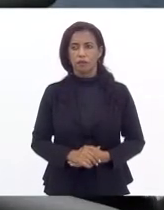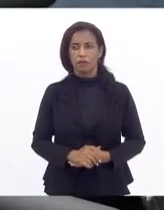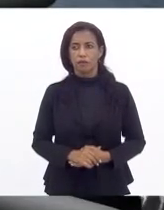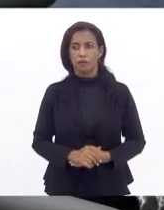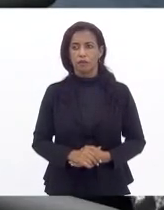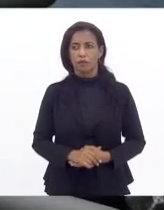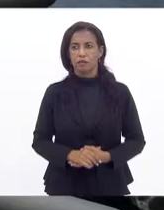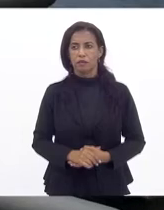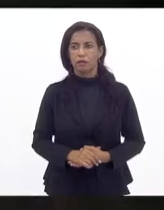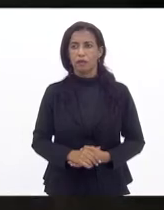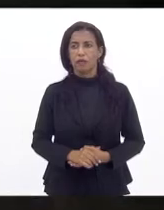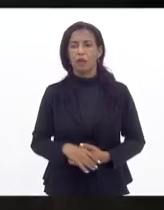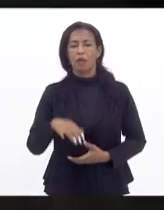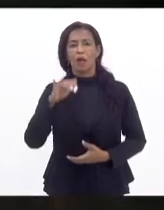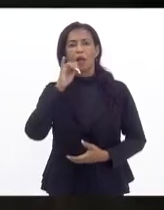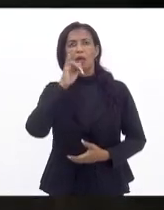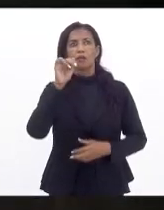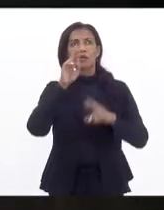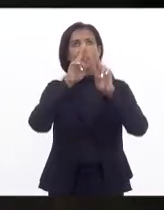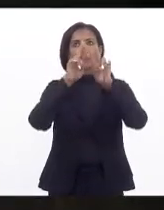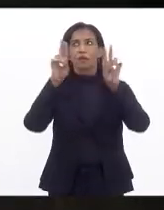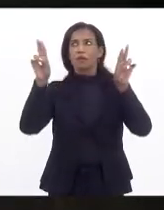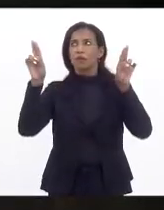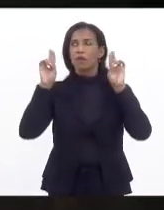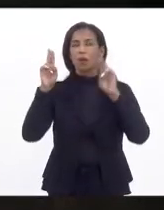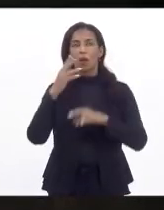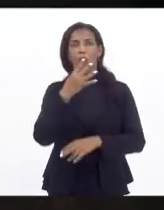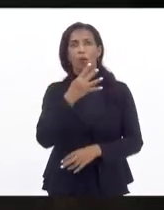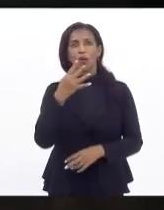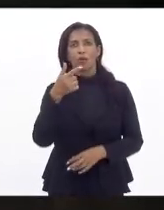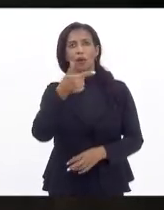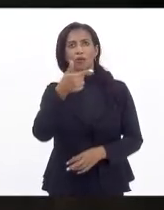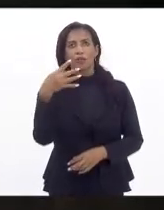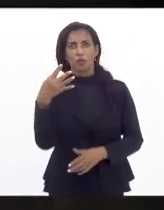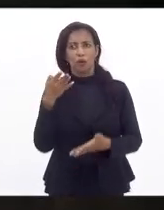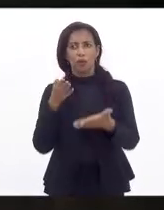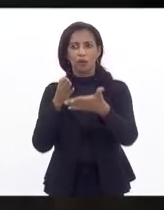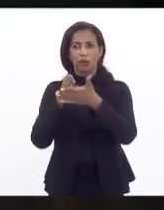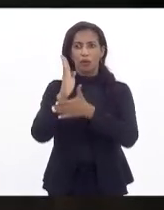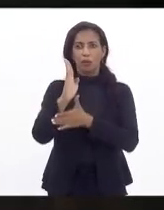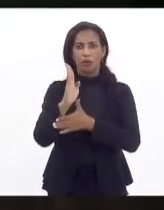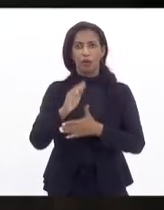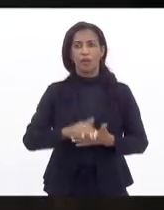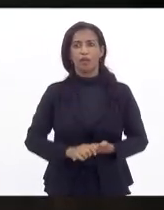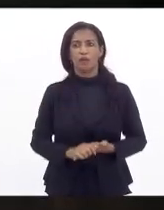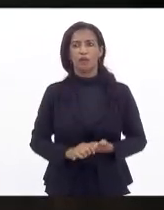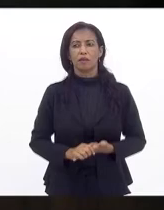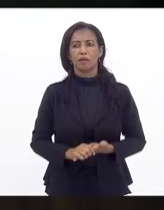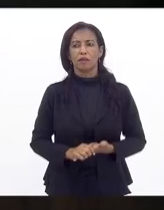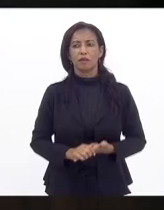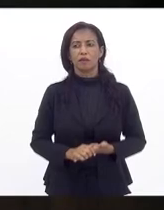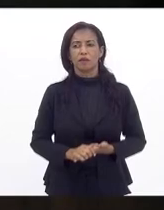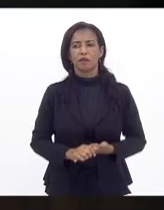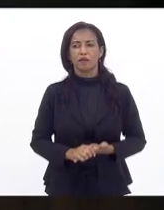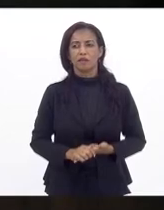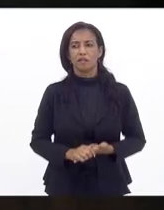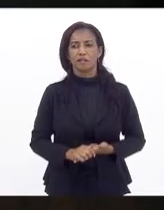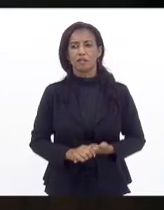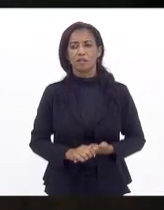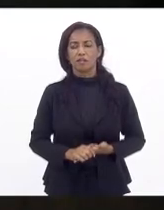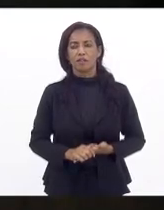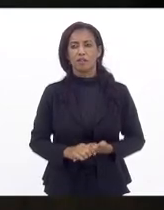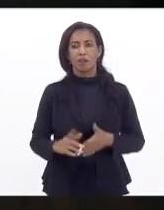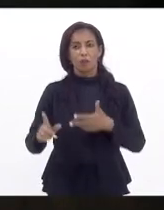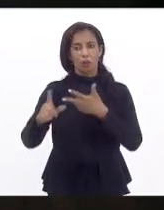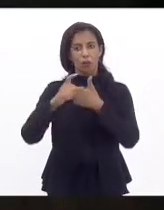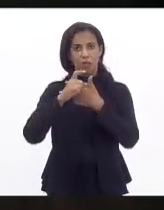Anunciar às galerias que o projeto 4424 foi aprovado e vai à sanção para. Vai para o